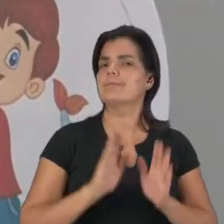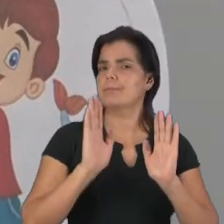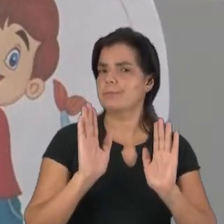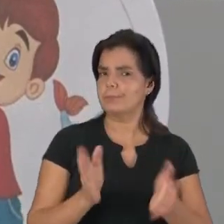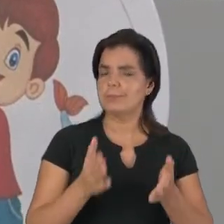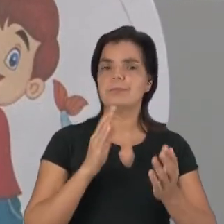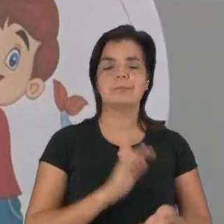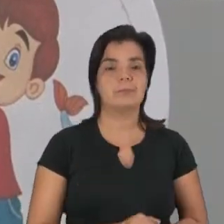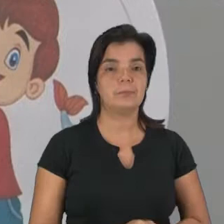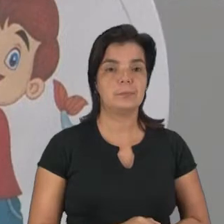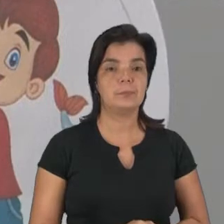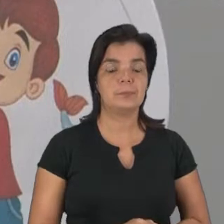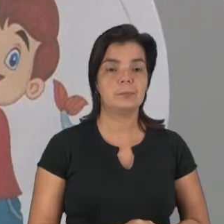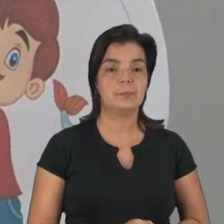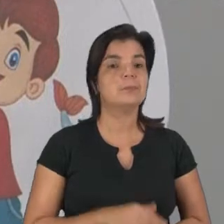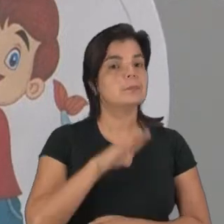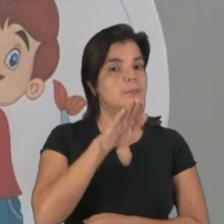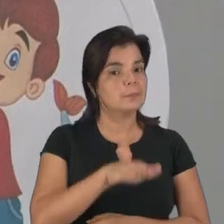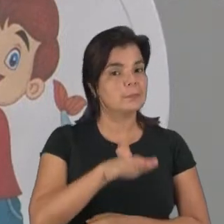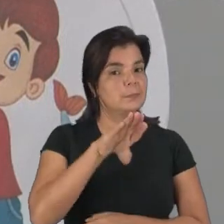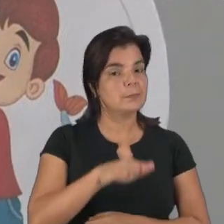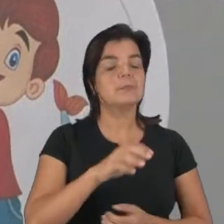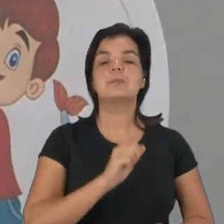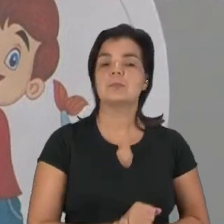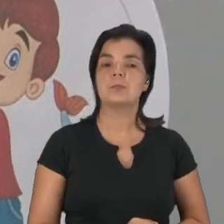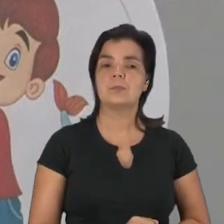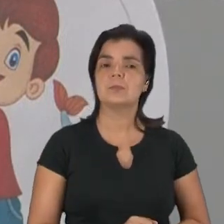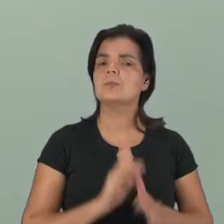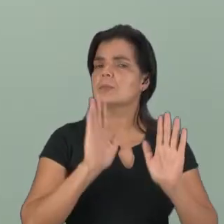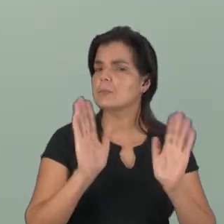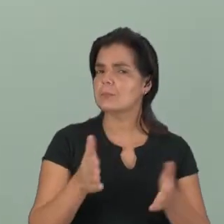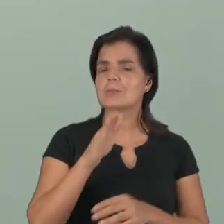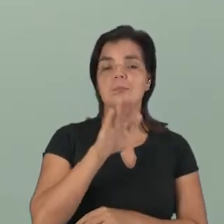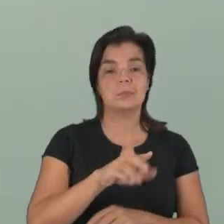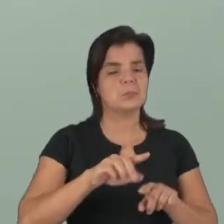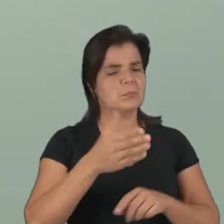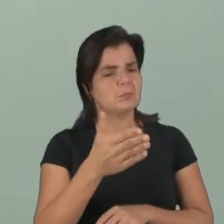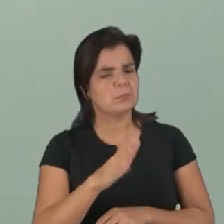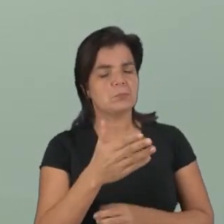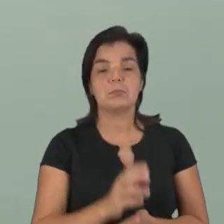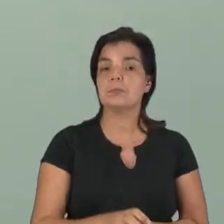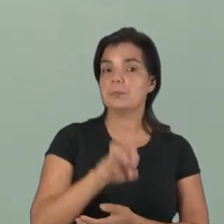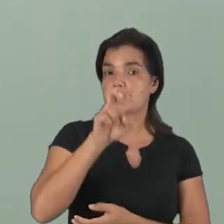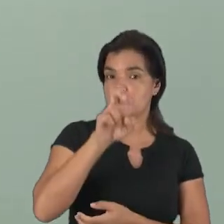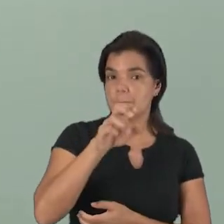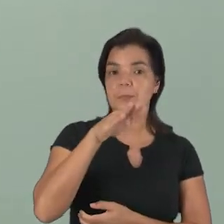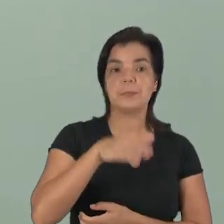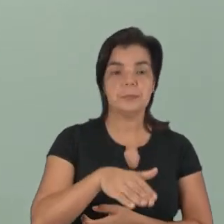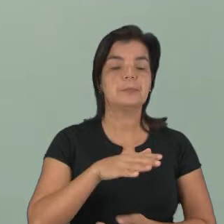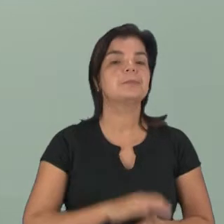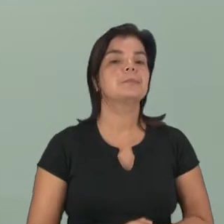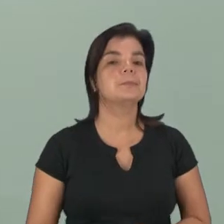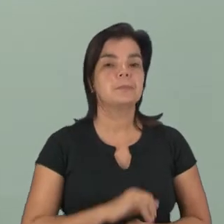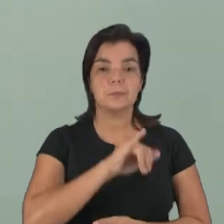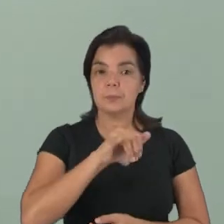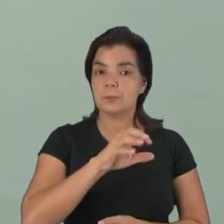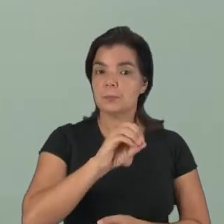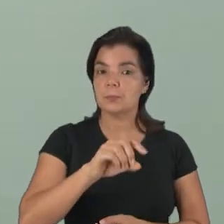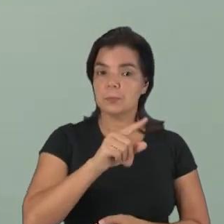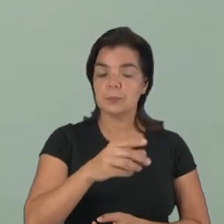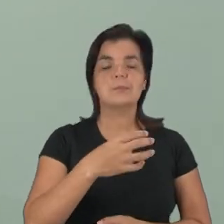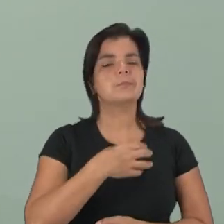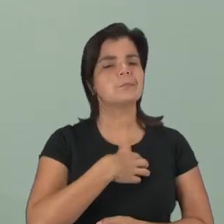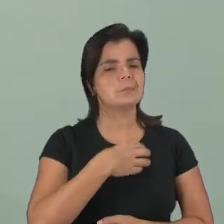era a parte da tarde já era tadinha mais ou menos 5 horas então João